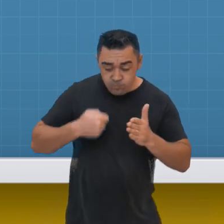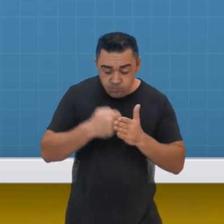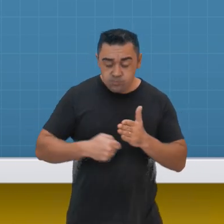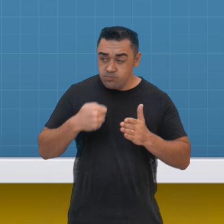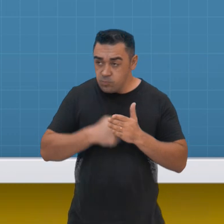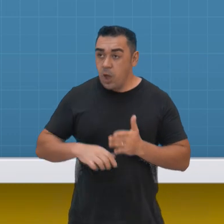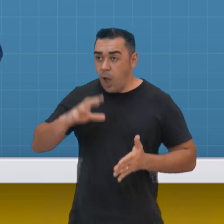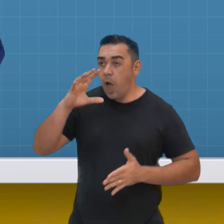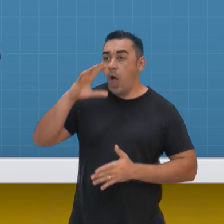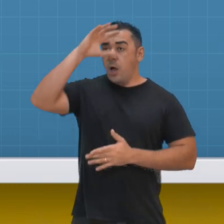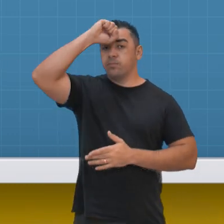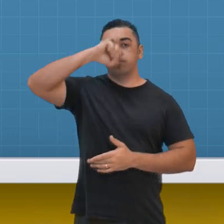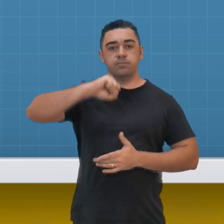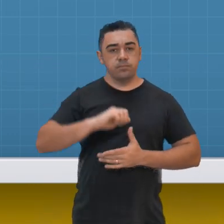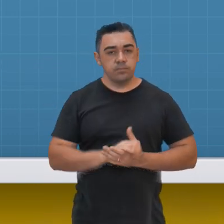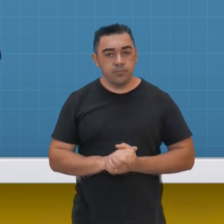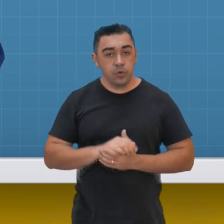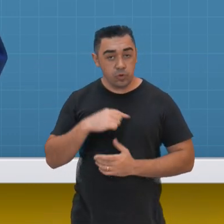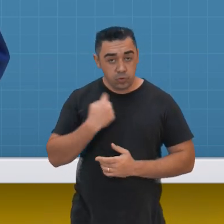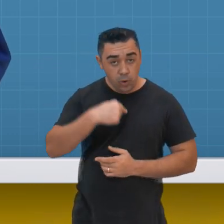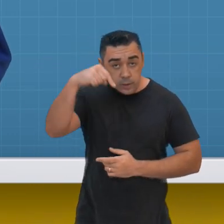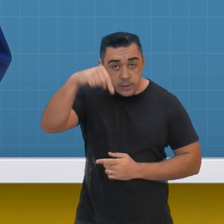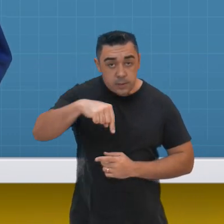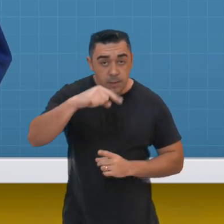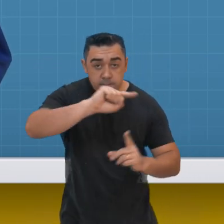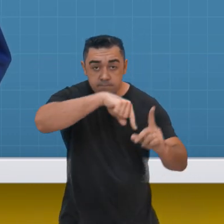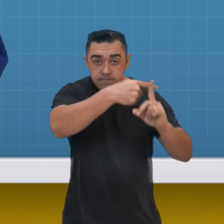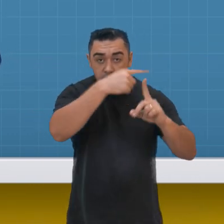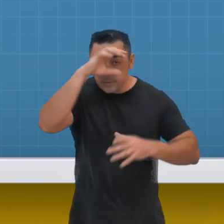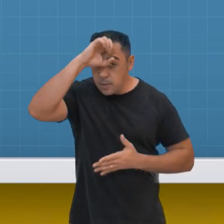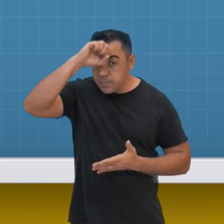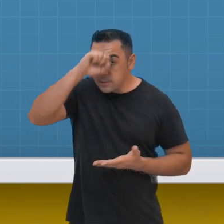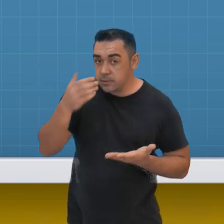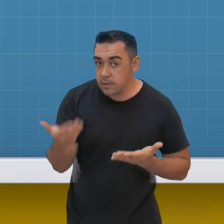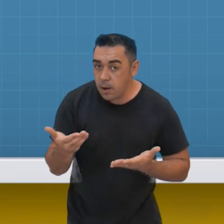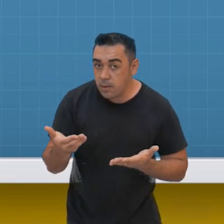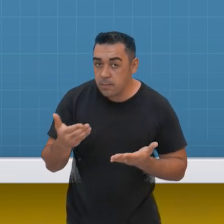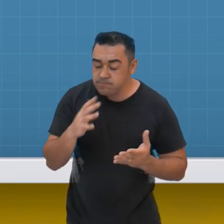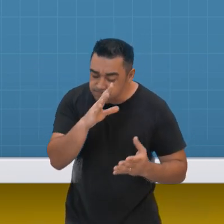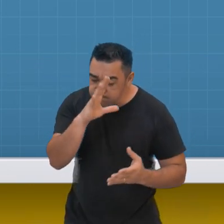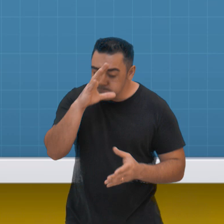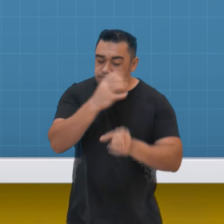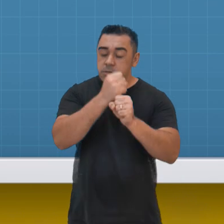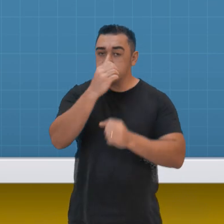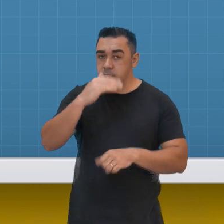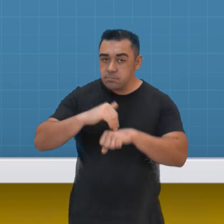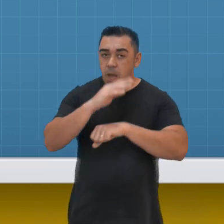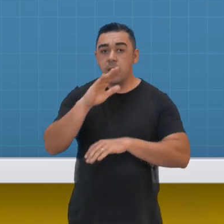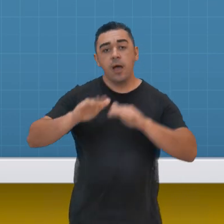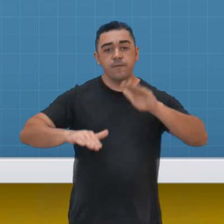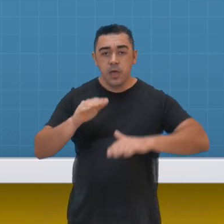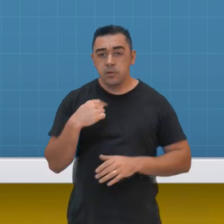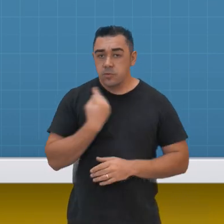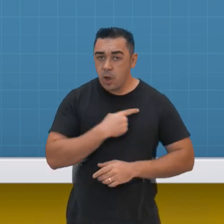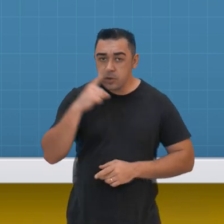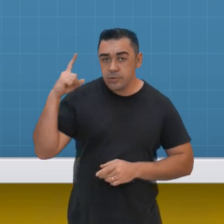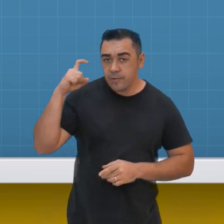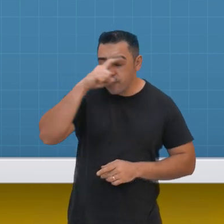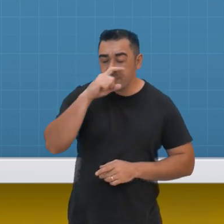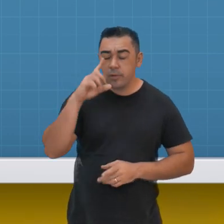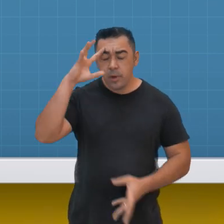que legal! Nós aqui do Mais Aprendizagem, às vezes a gente tem dificuldade